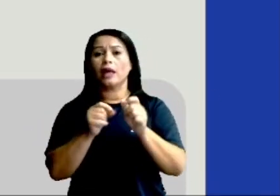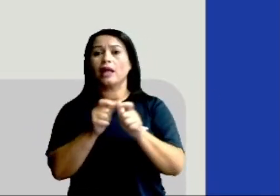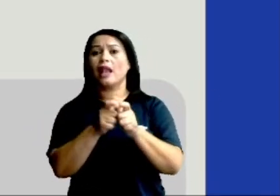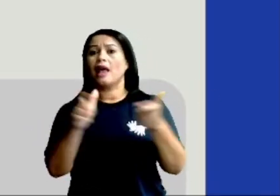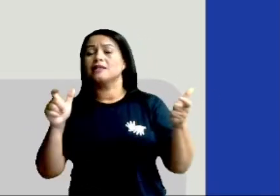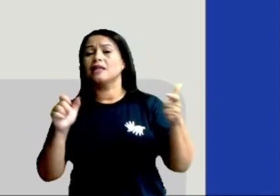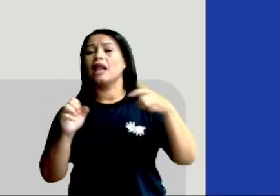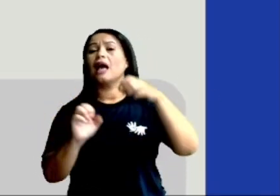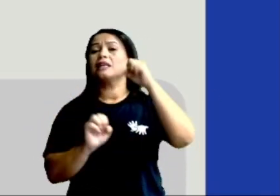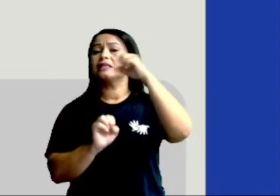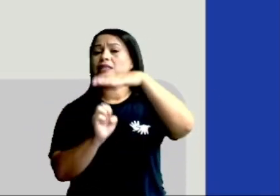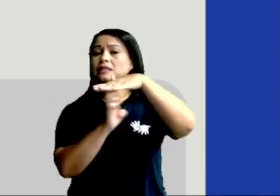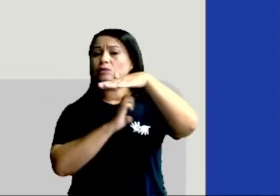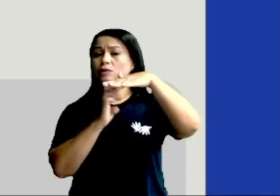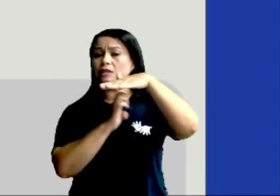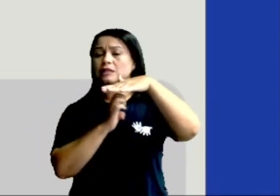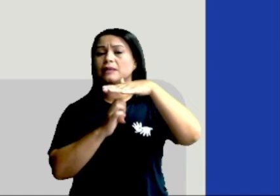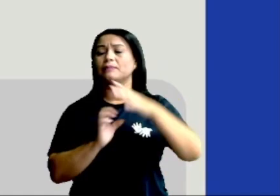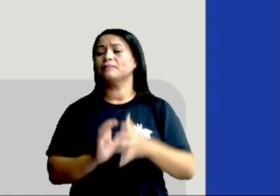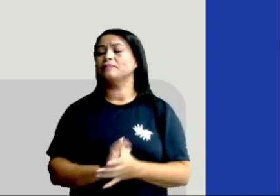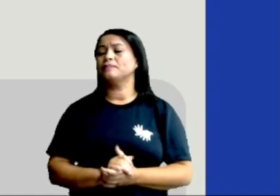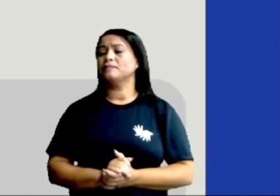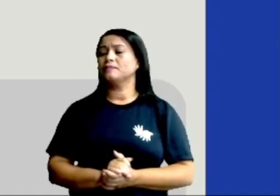principalmente no Rio Paraná.